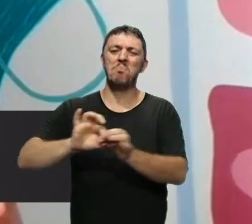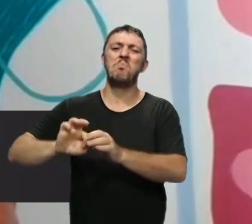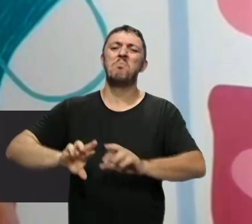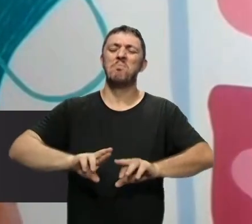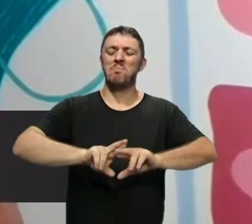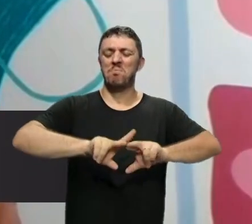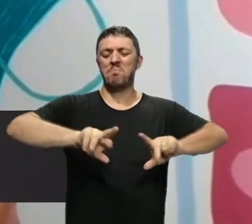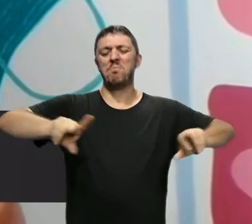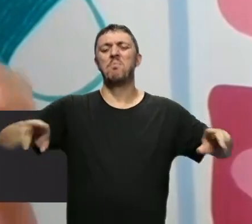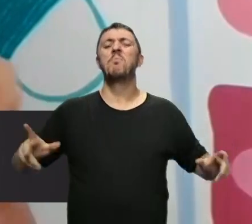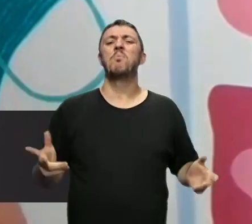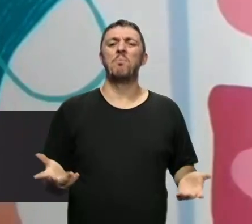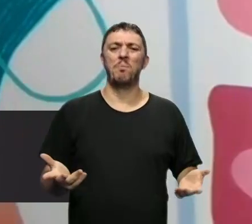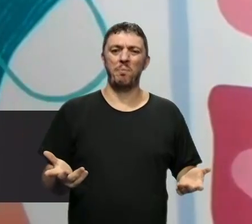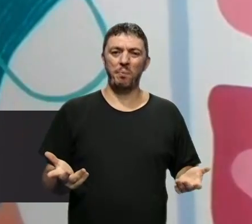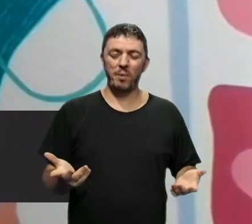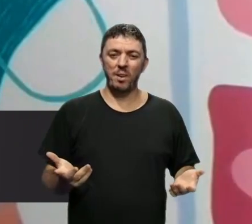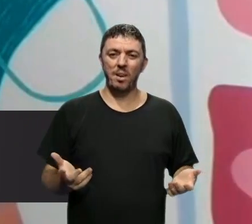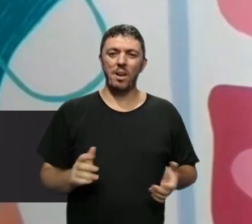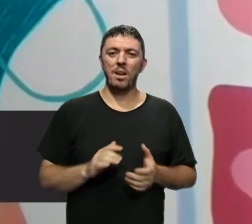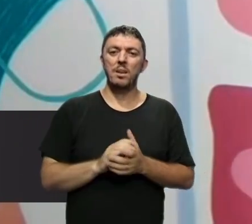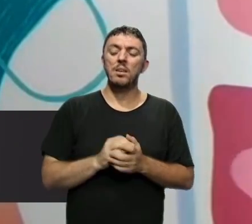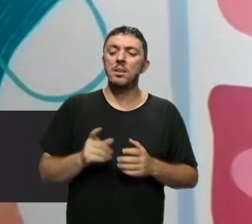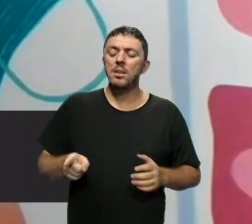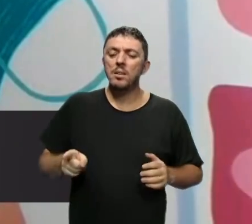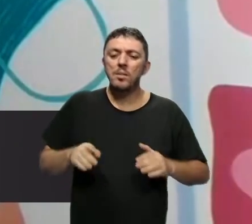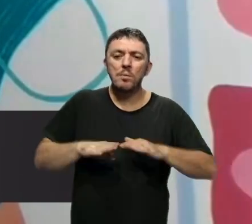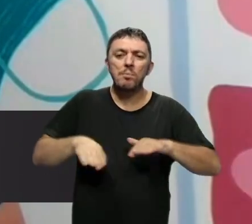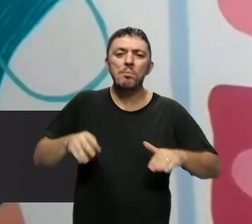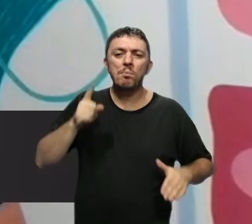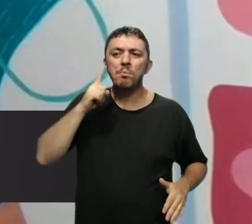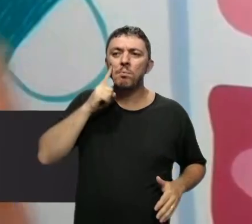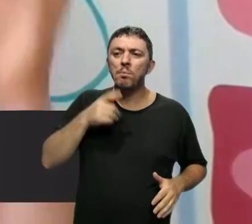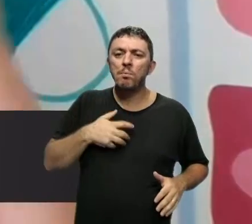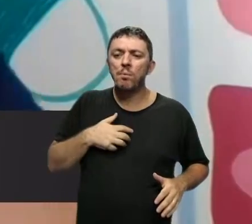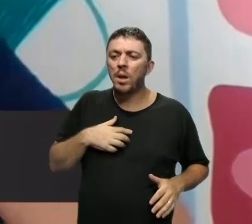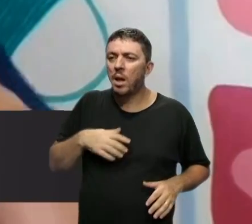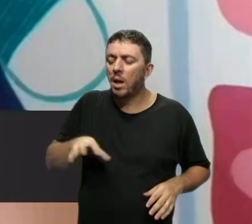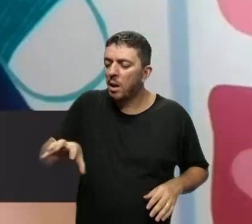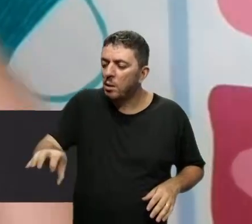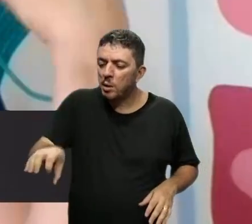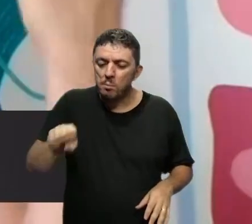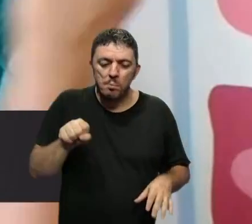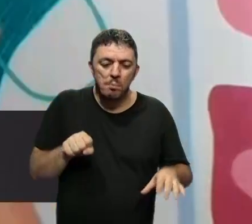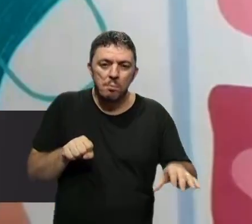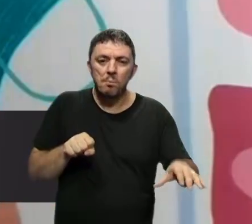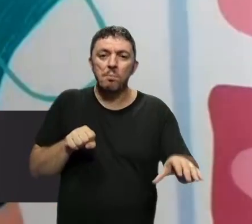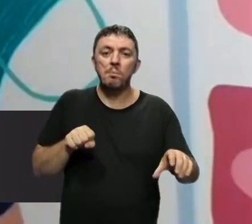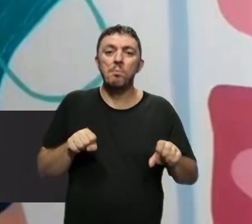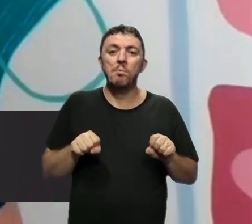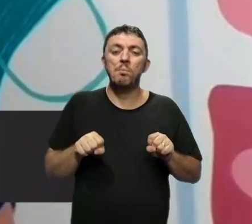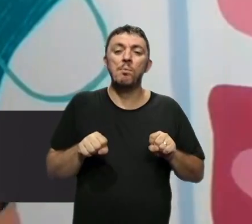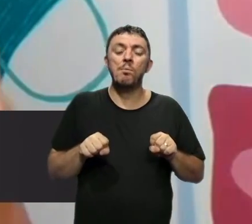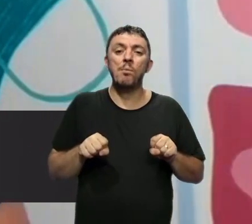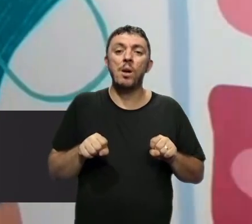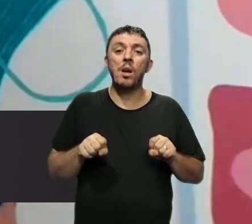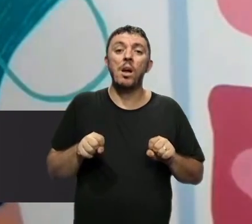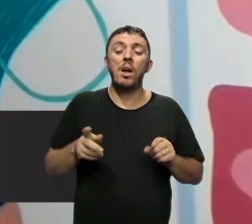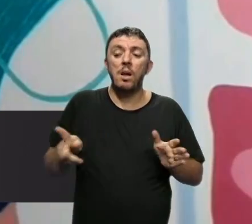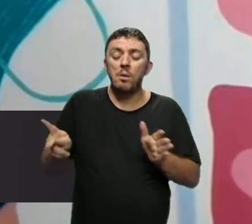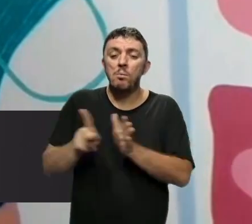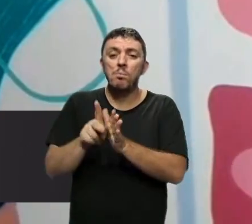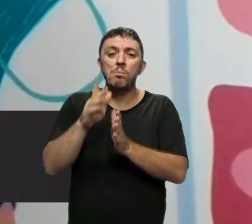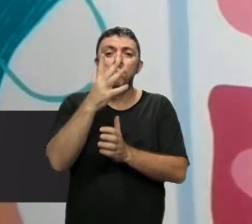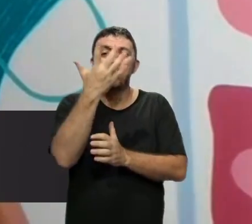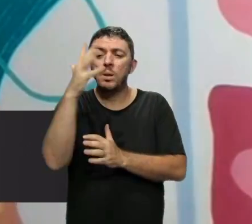as crianças, né, desse processo de coleta, que quando a gente coleta, a gente também está se relacionando com esse senso de pertencimento com a natureza do